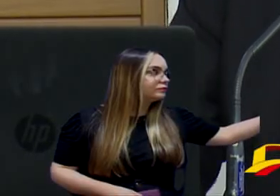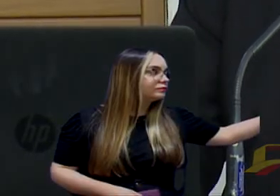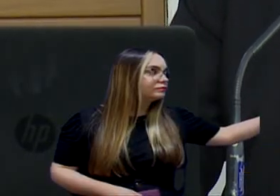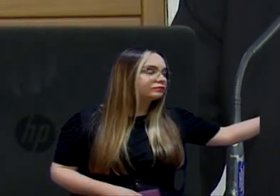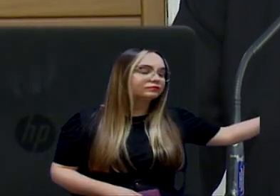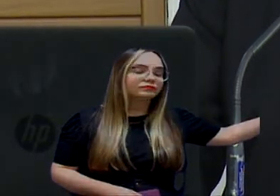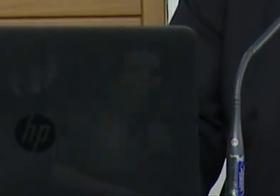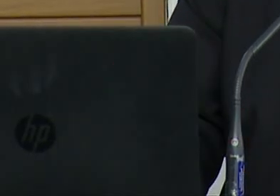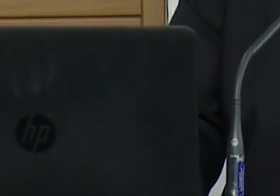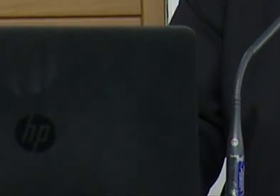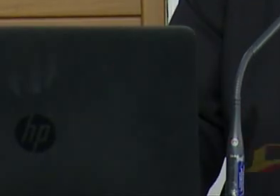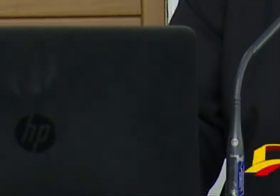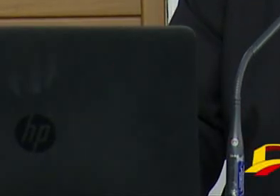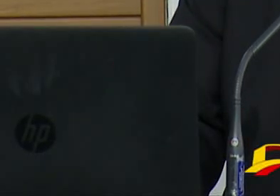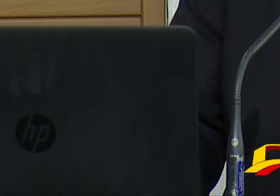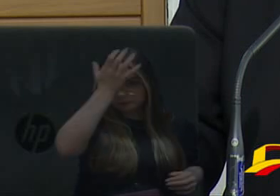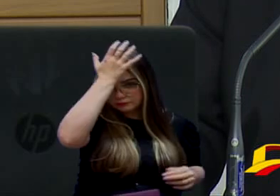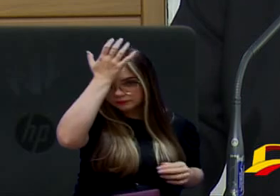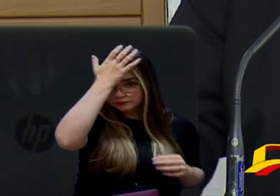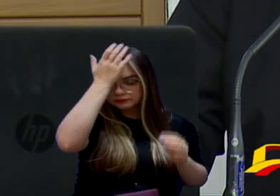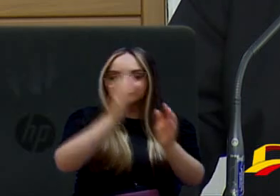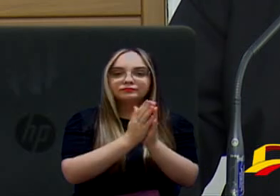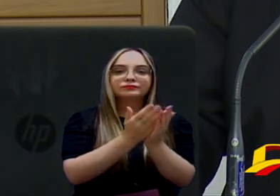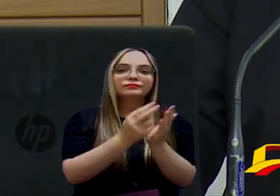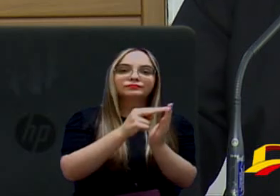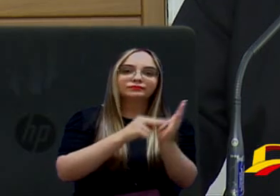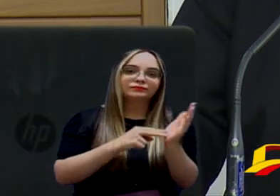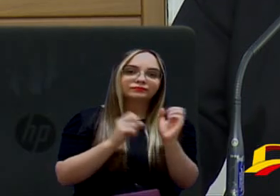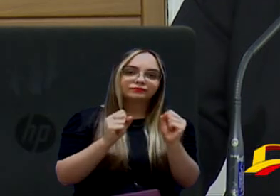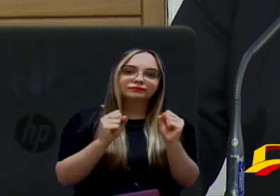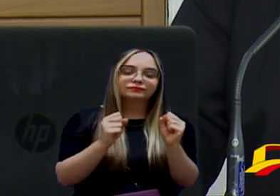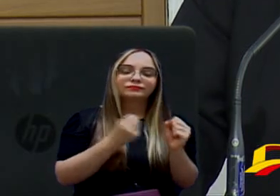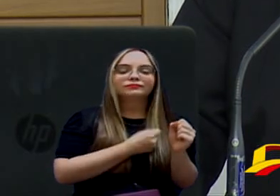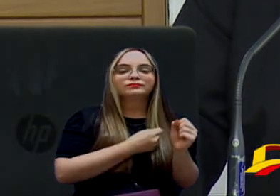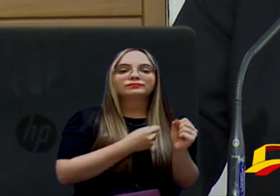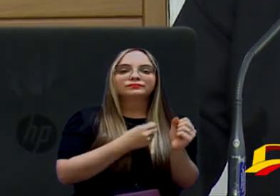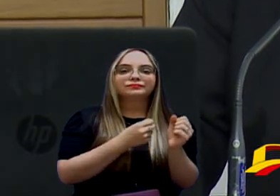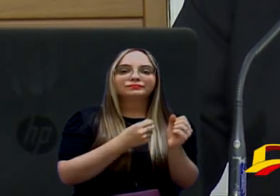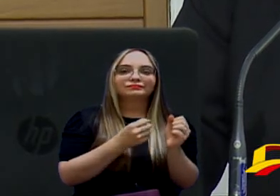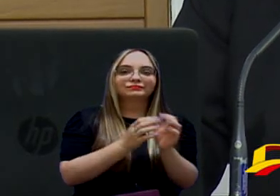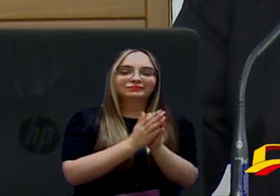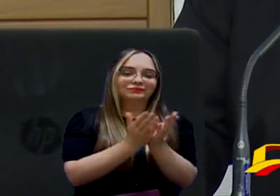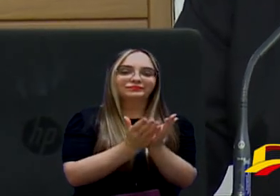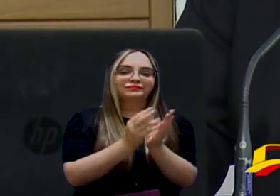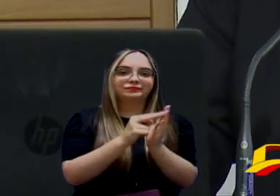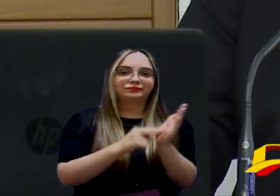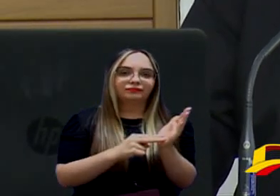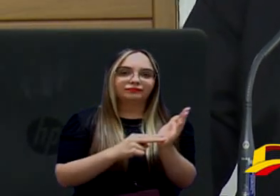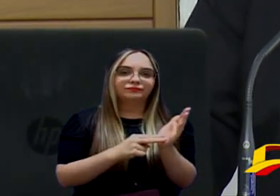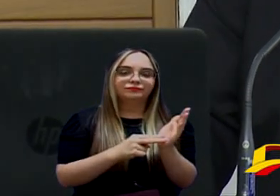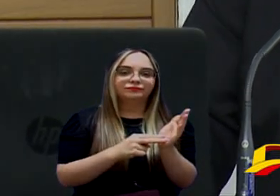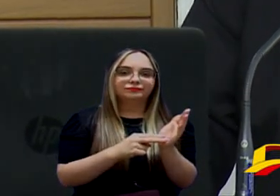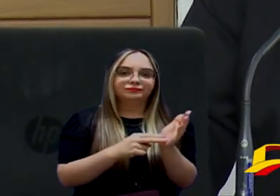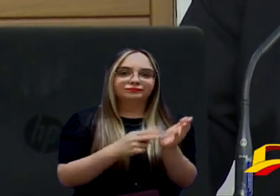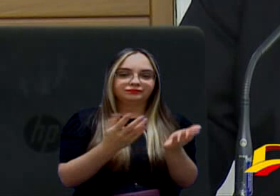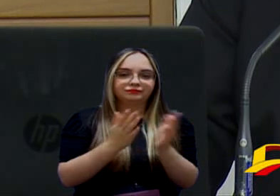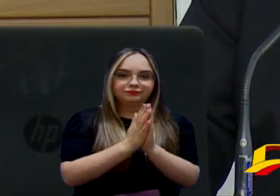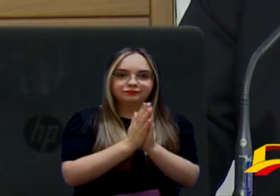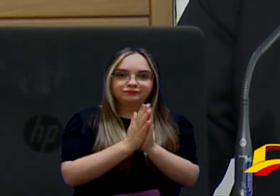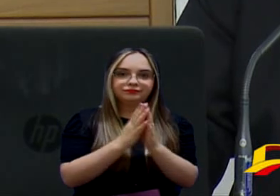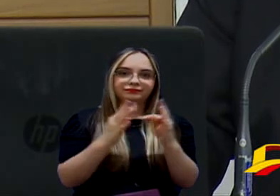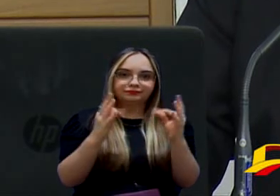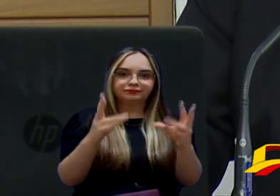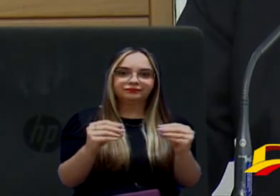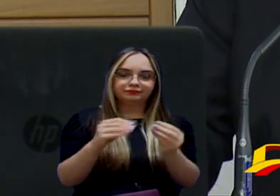para que faça a leitura do texto da Bíblia de acordo com a resolução 247 de 03/03/98 eu gostaria que todos